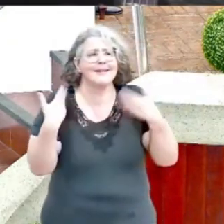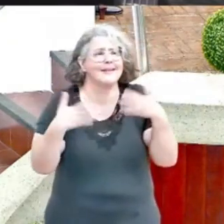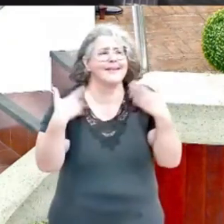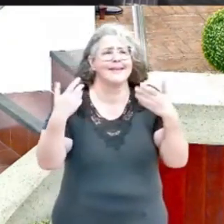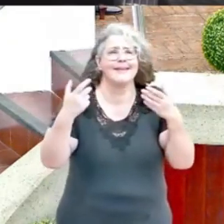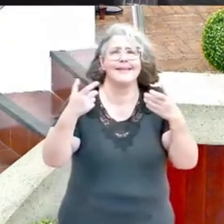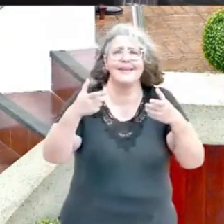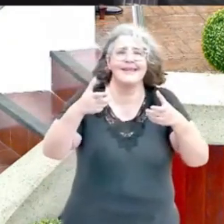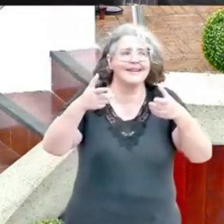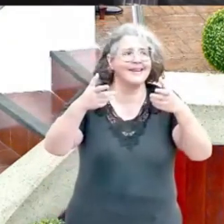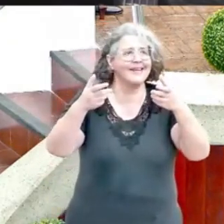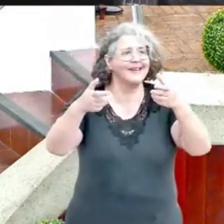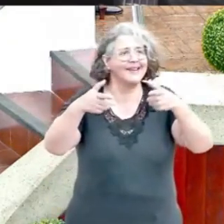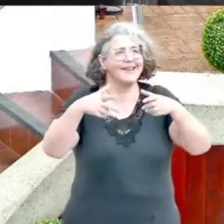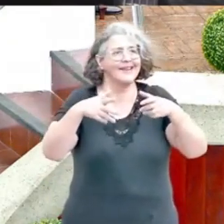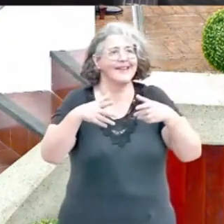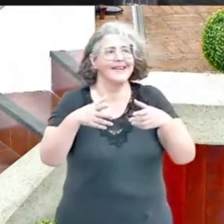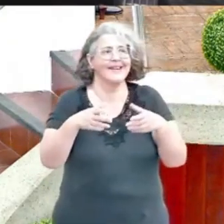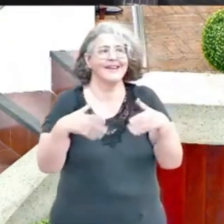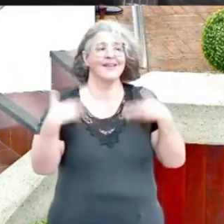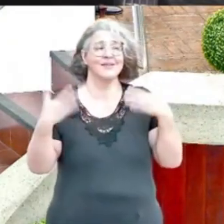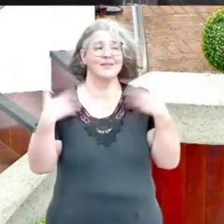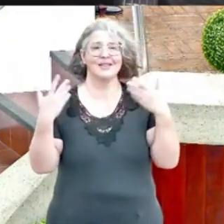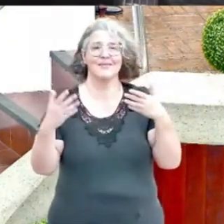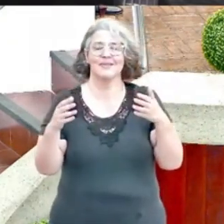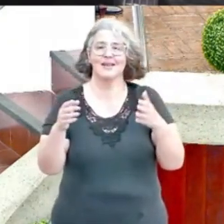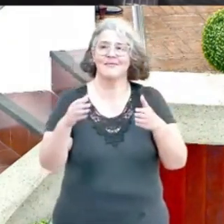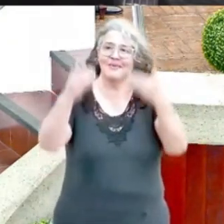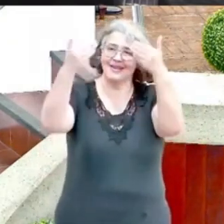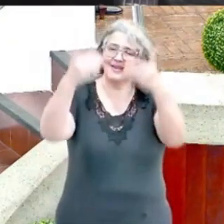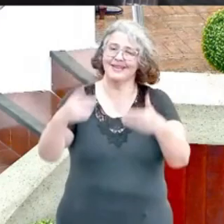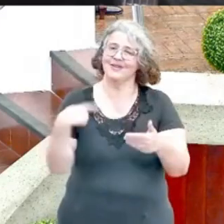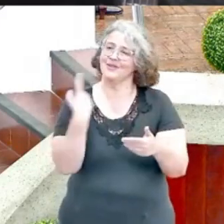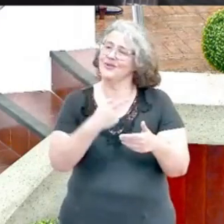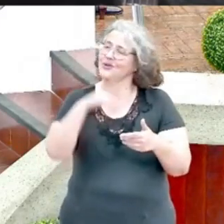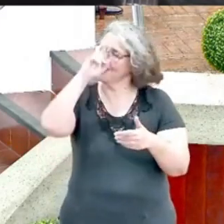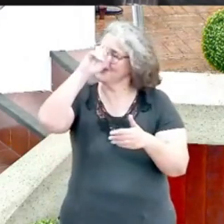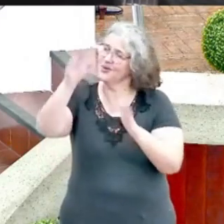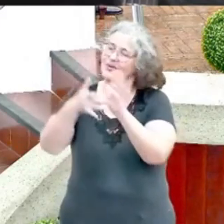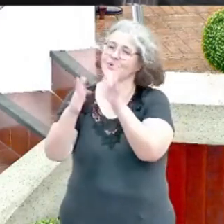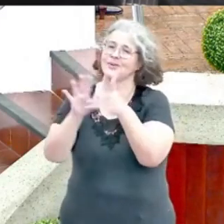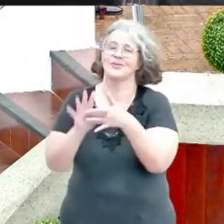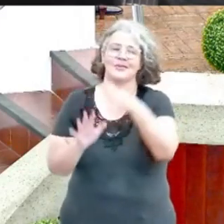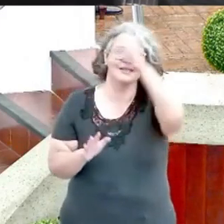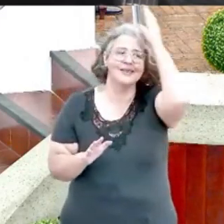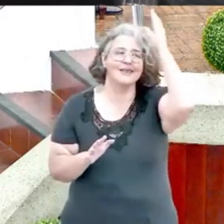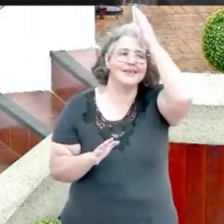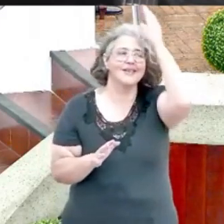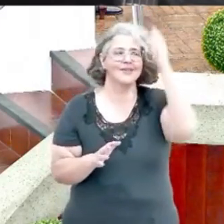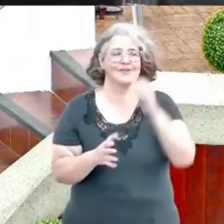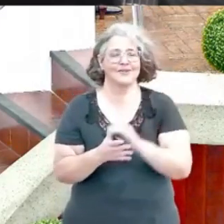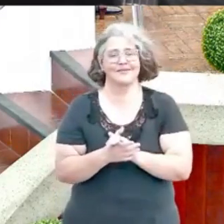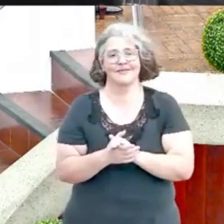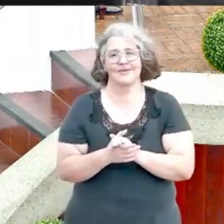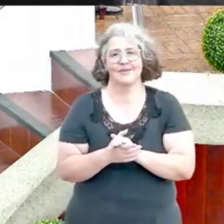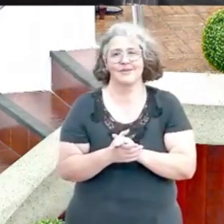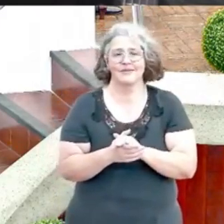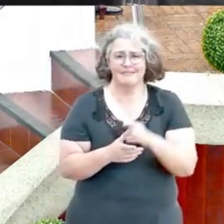em que exultamos na presença de nosso Senhor Jesus em sua vinda? Não sois